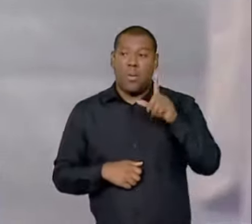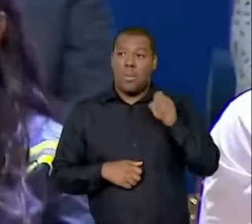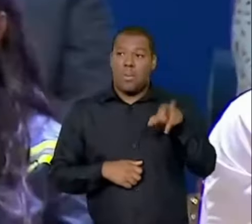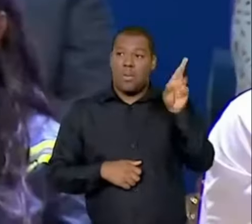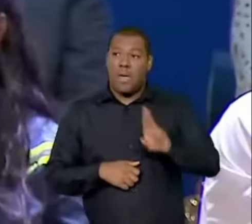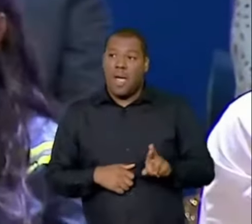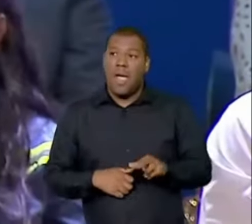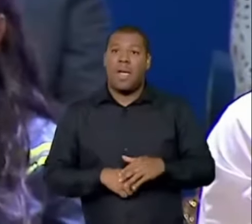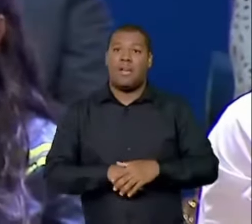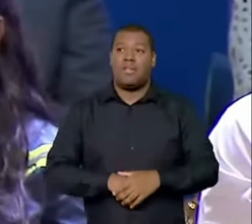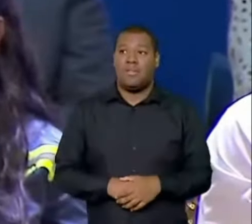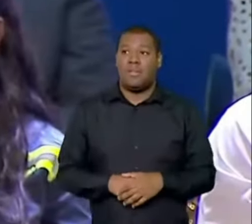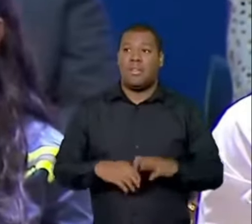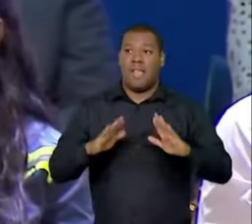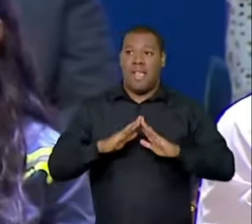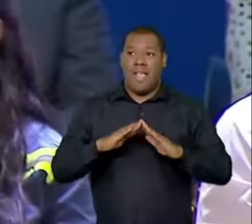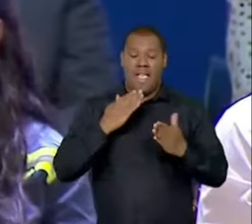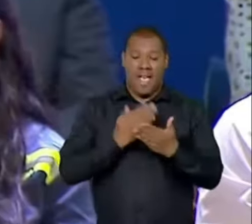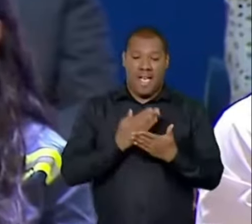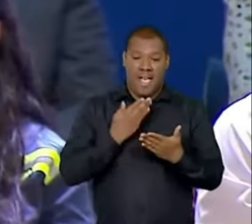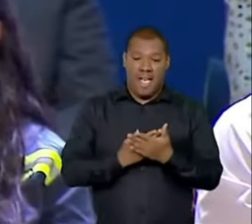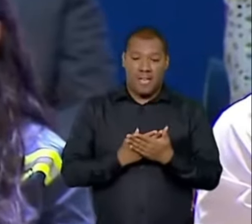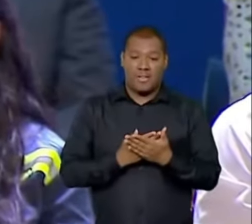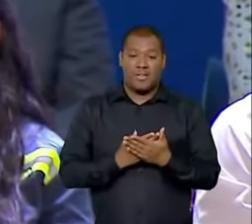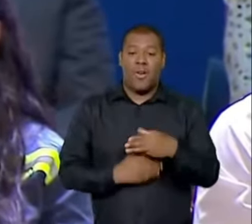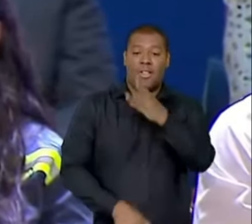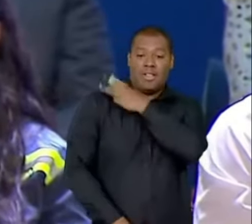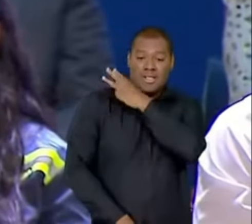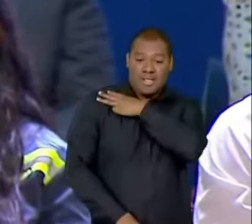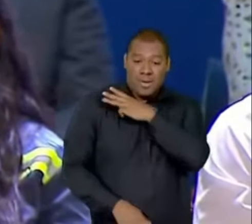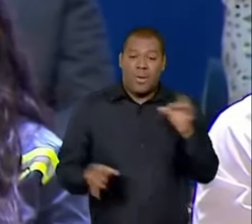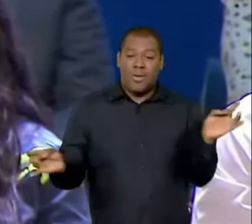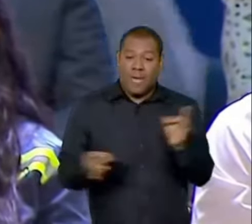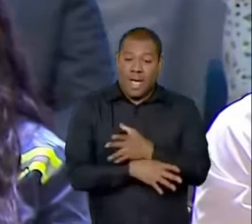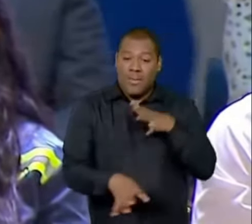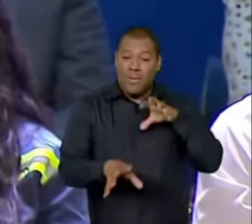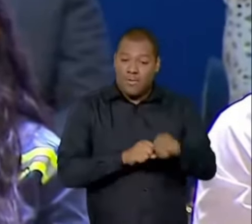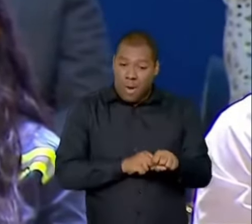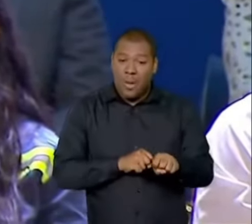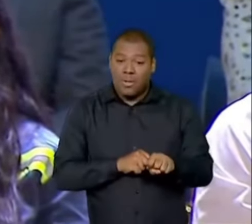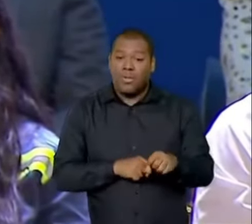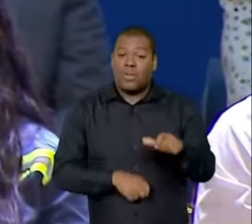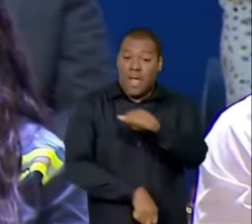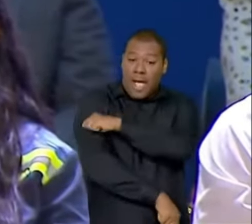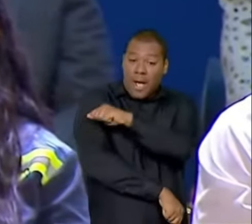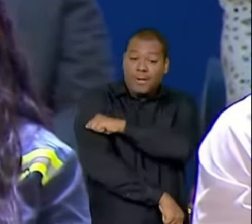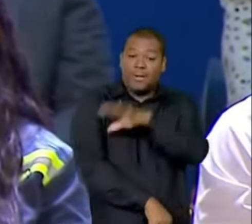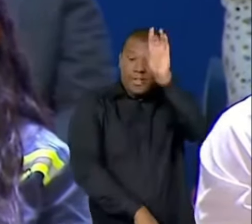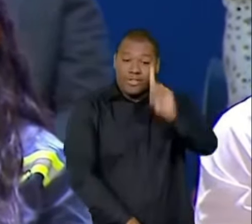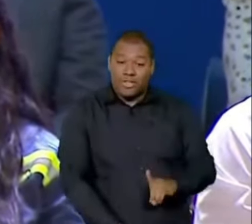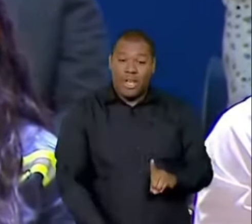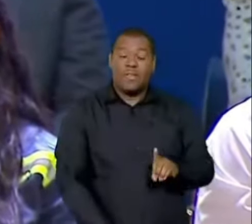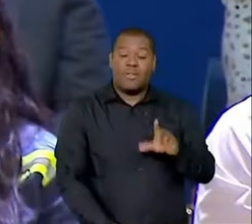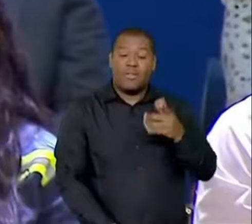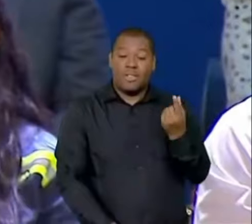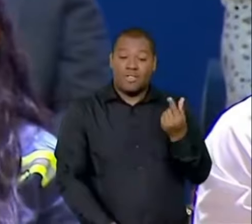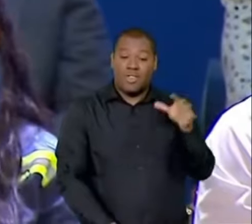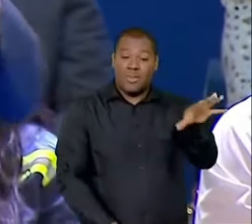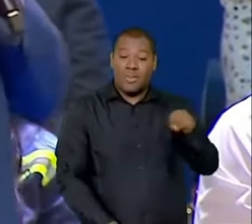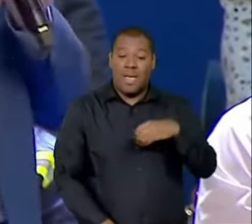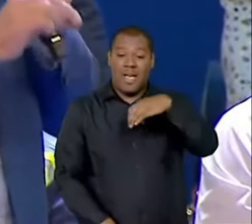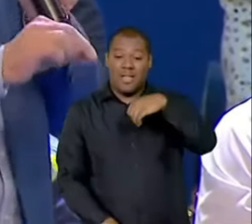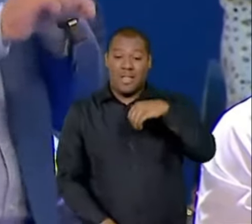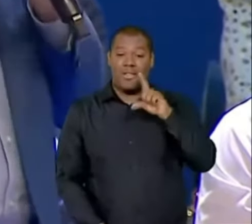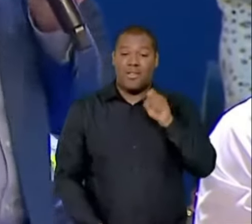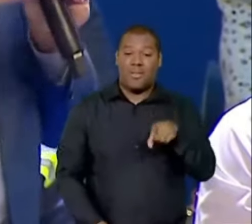ele terminar o ensino médio dele. E por que que nós estamos fazendo isso? Porque se a gente não